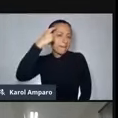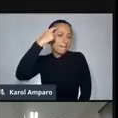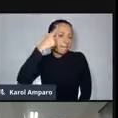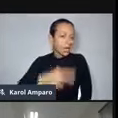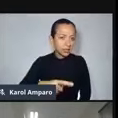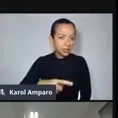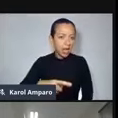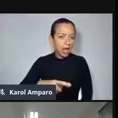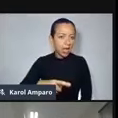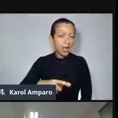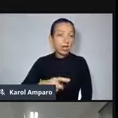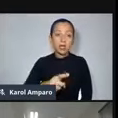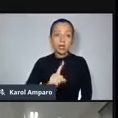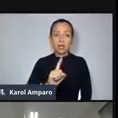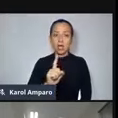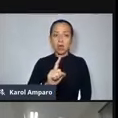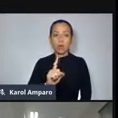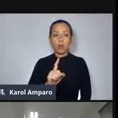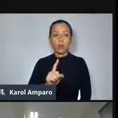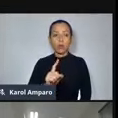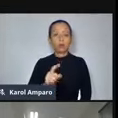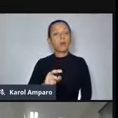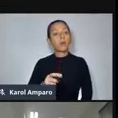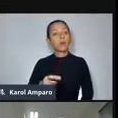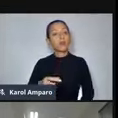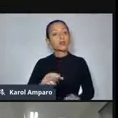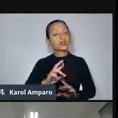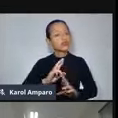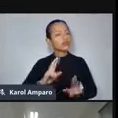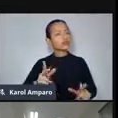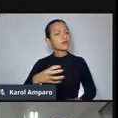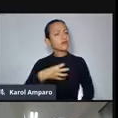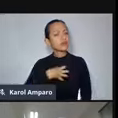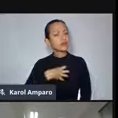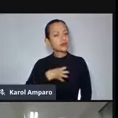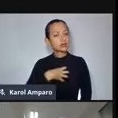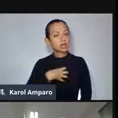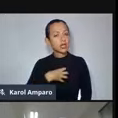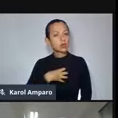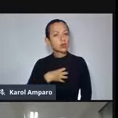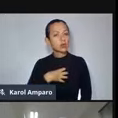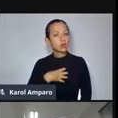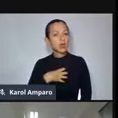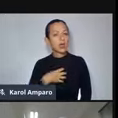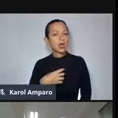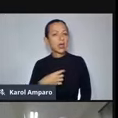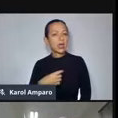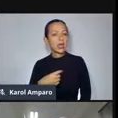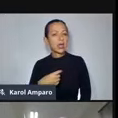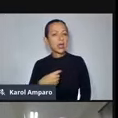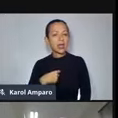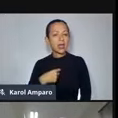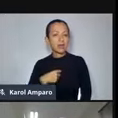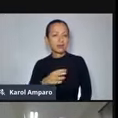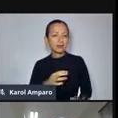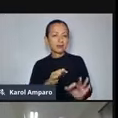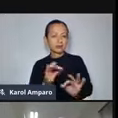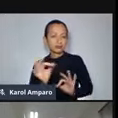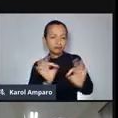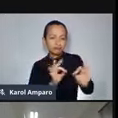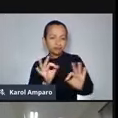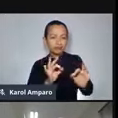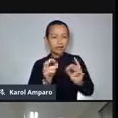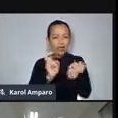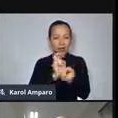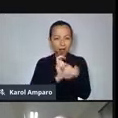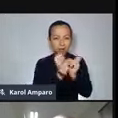Eu não estou ali, e precisamos saber disso, para corrigir a meia lua de compasso, porque, olha, sua